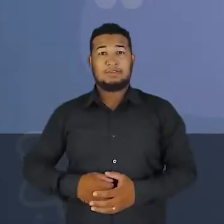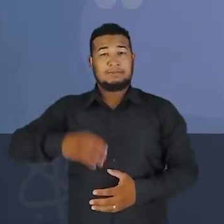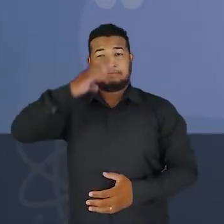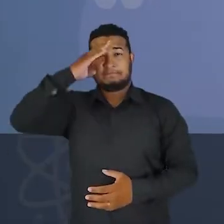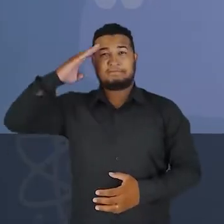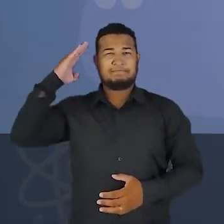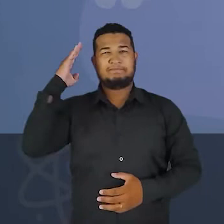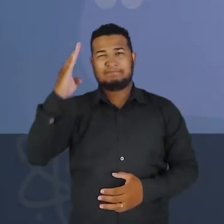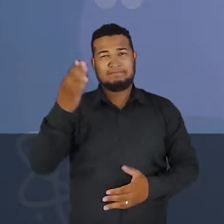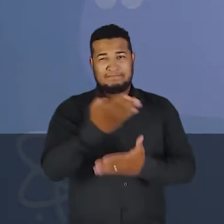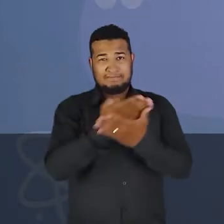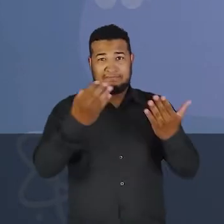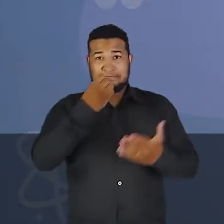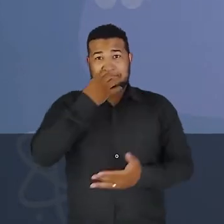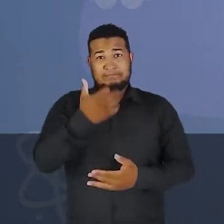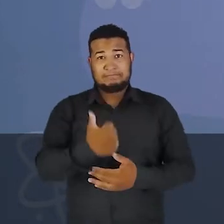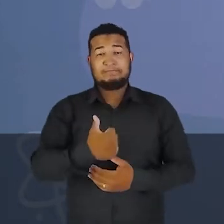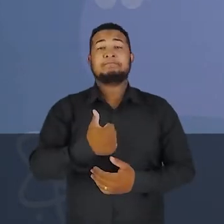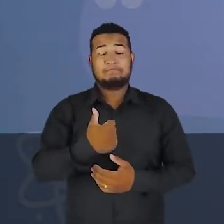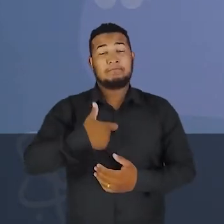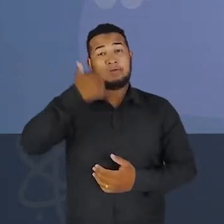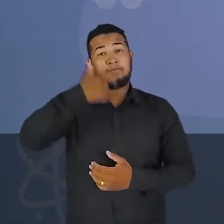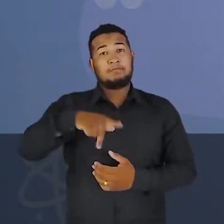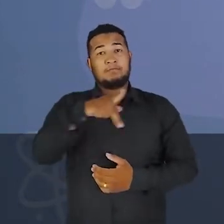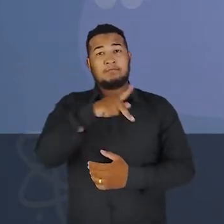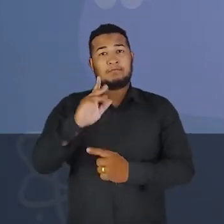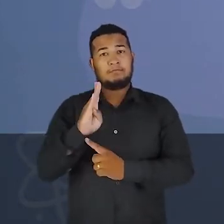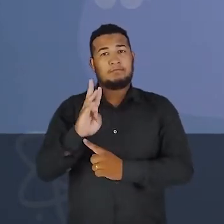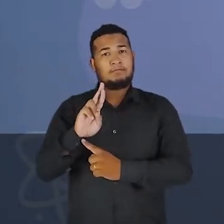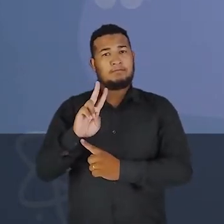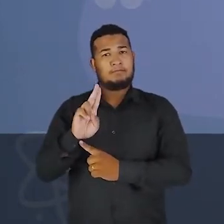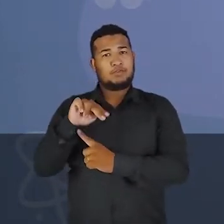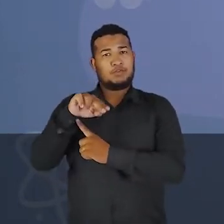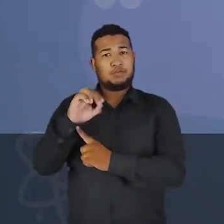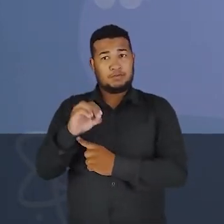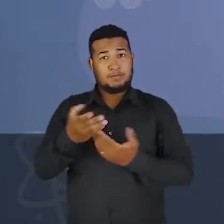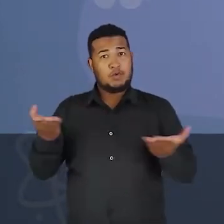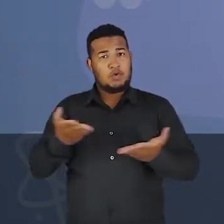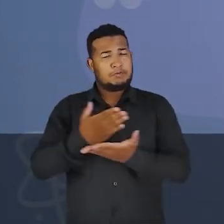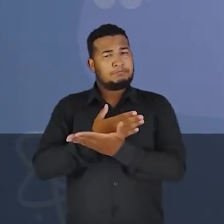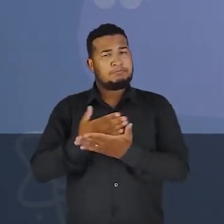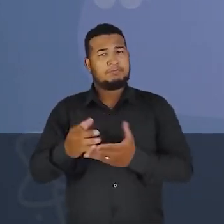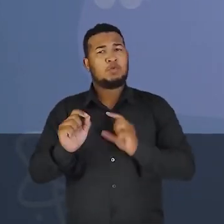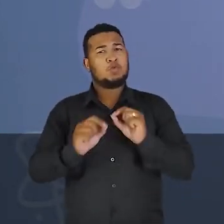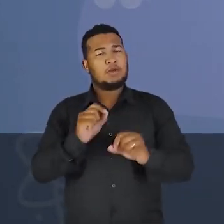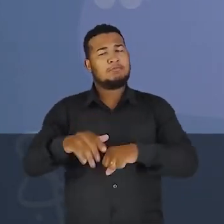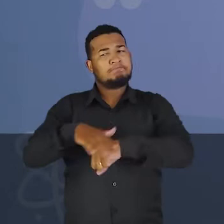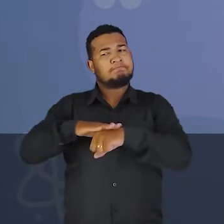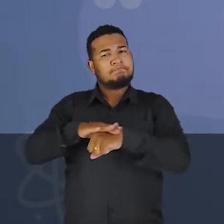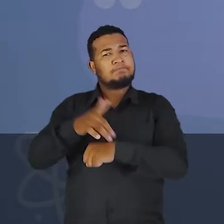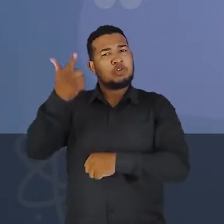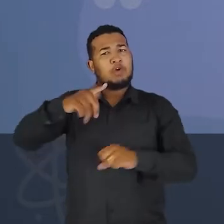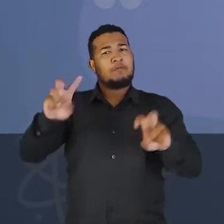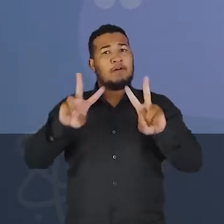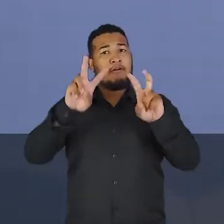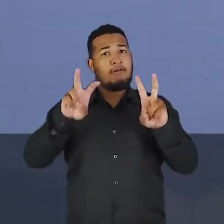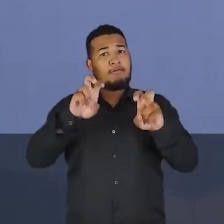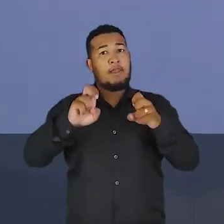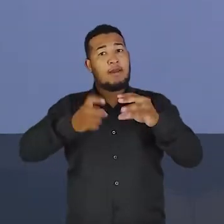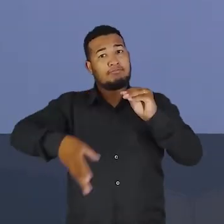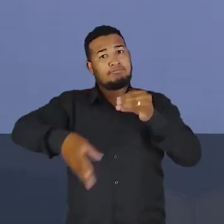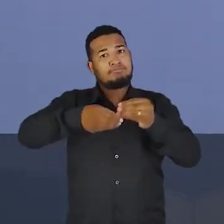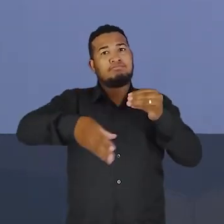Salve meninos e meninas, tudo bem com vocês? Eu sou o professor Bruno e hoje nós vamos começar mais uma conversa sobre um tema